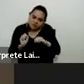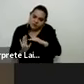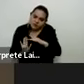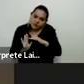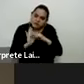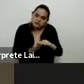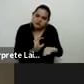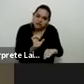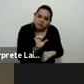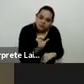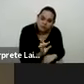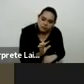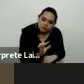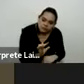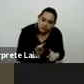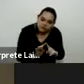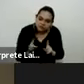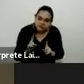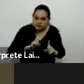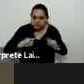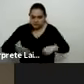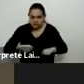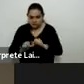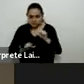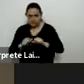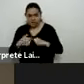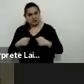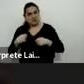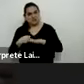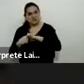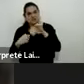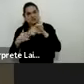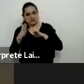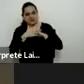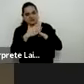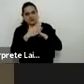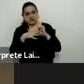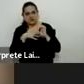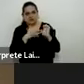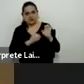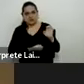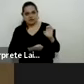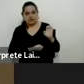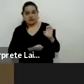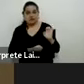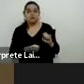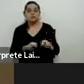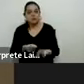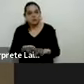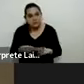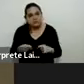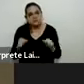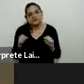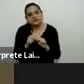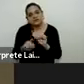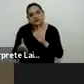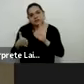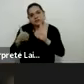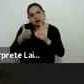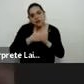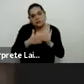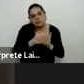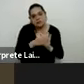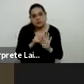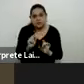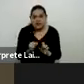ser de esquerda, não tem problema nenhum. Então, por isso que ele propôs, né, como não pode mexer